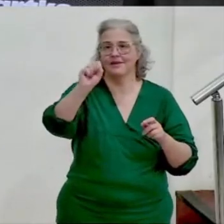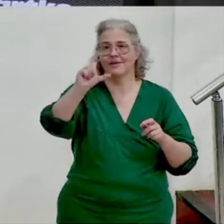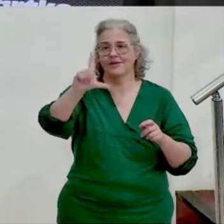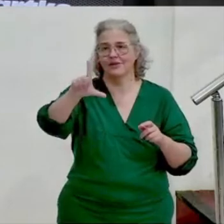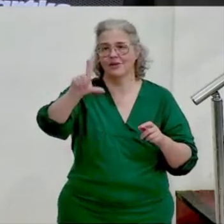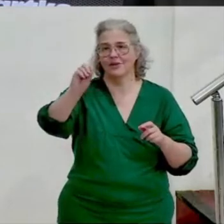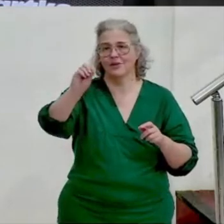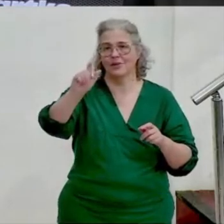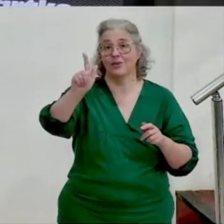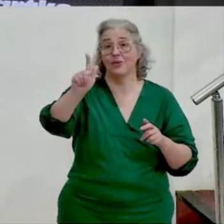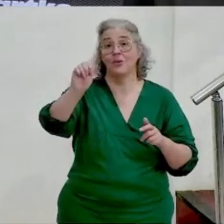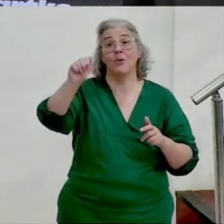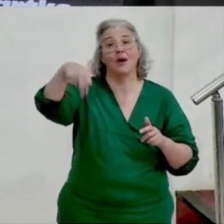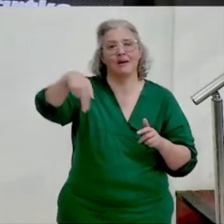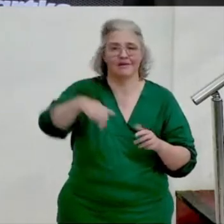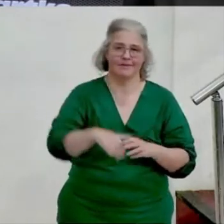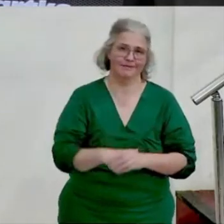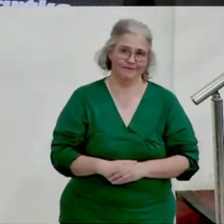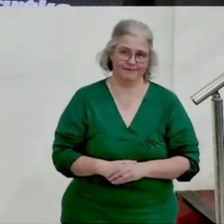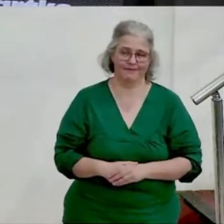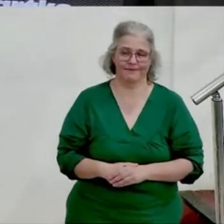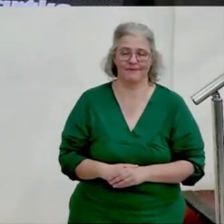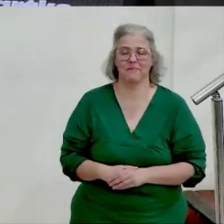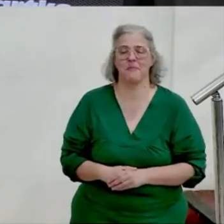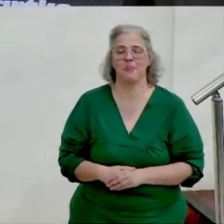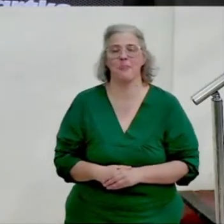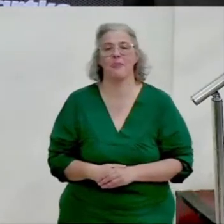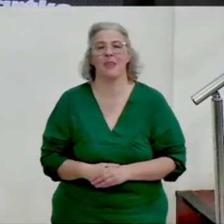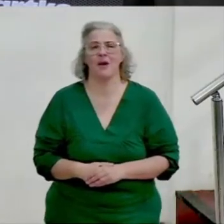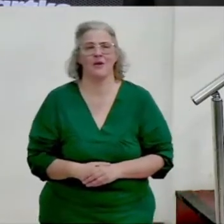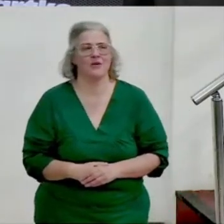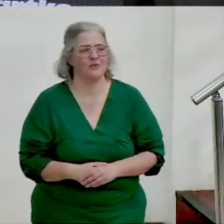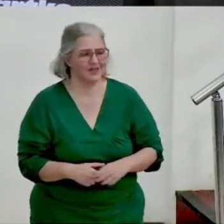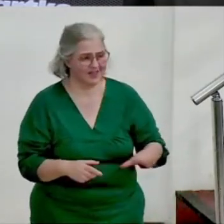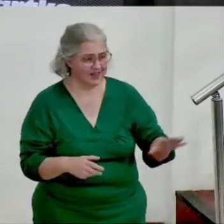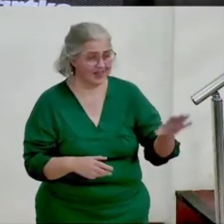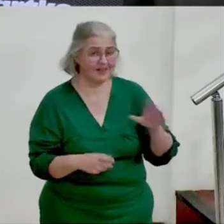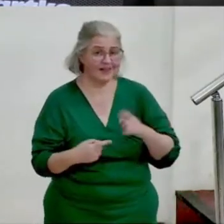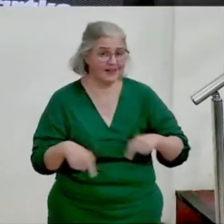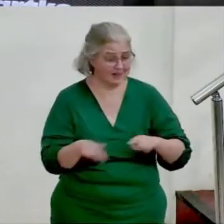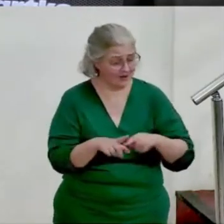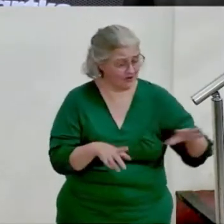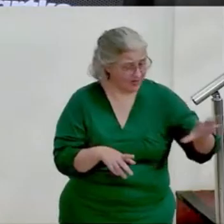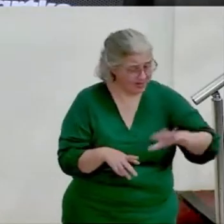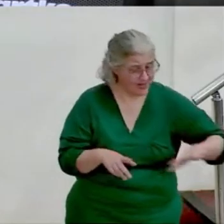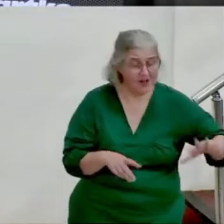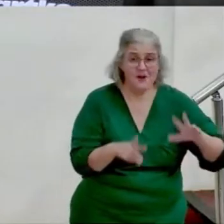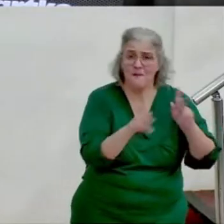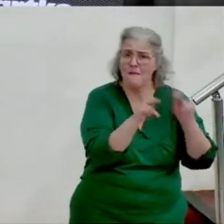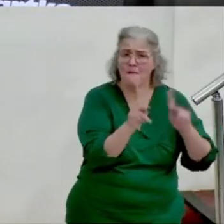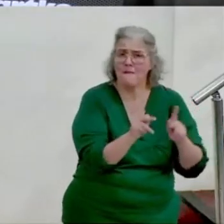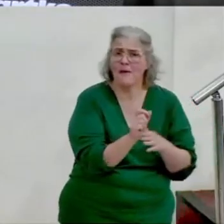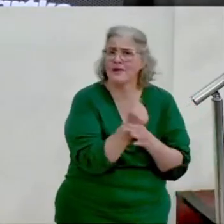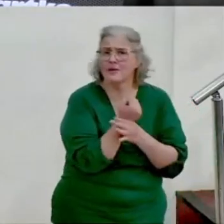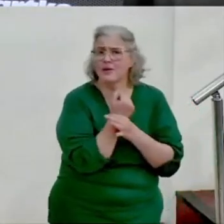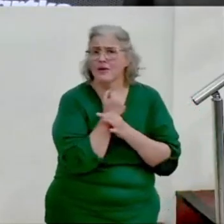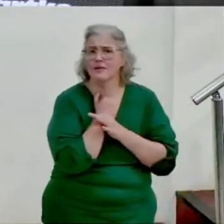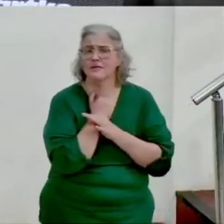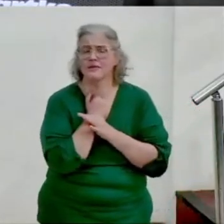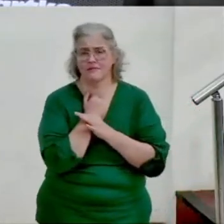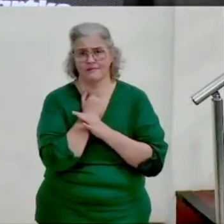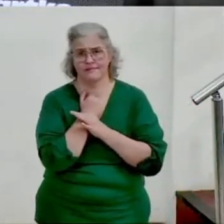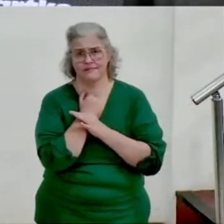eles necessitavam. E esse pecado não acompanhava só os ímpios. Ele acompanhou o povo de Deus por muito